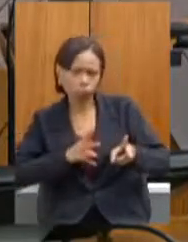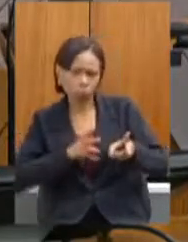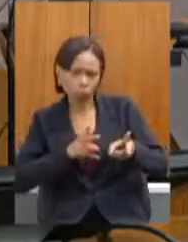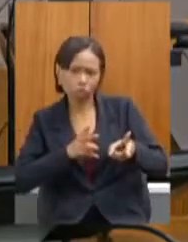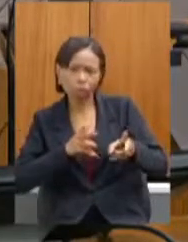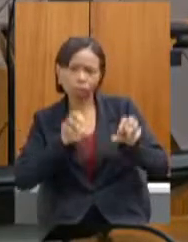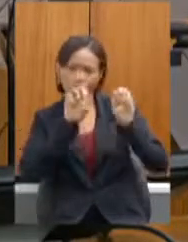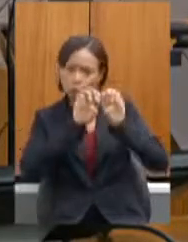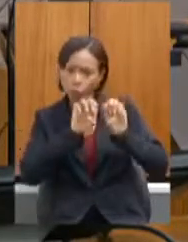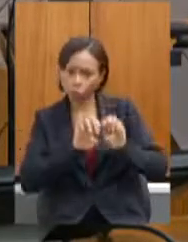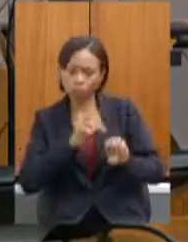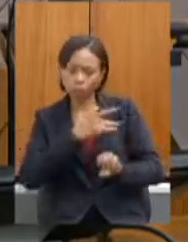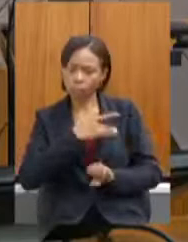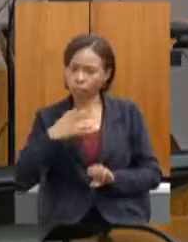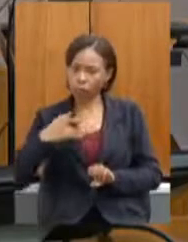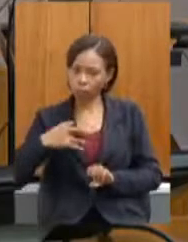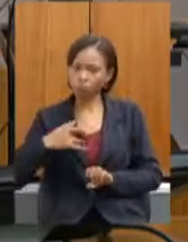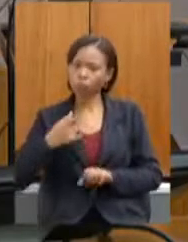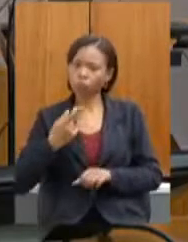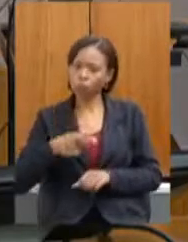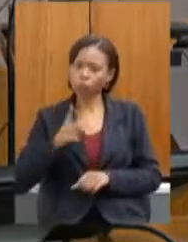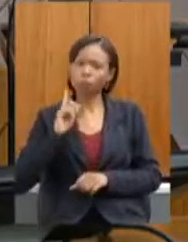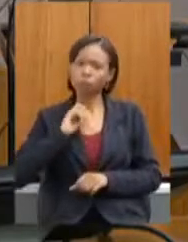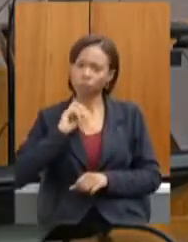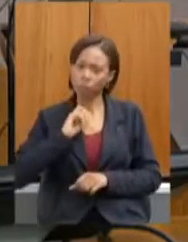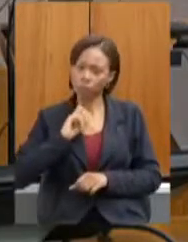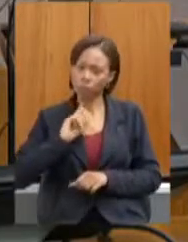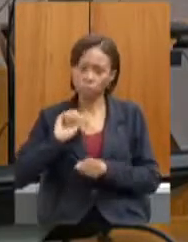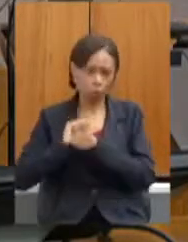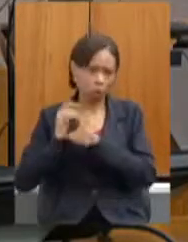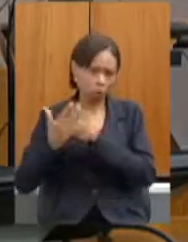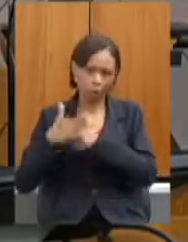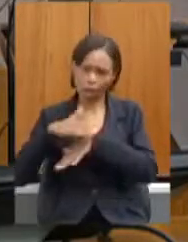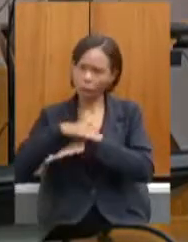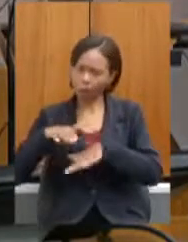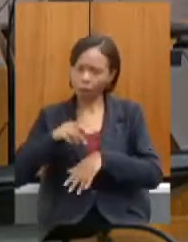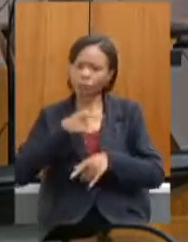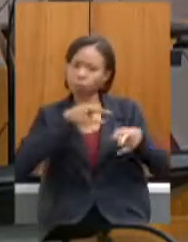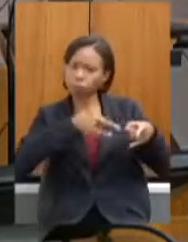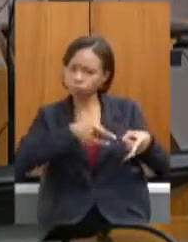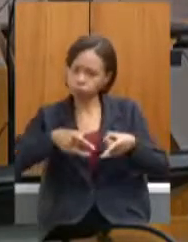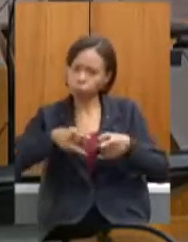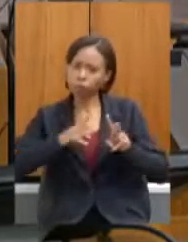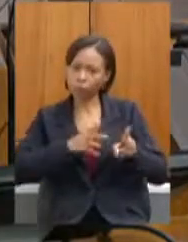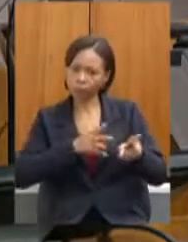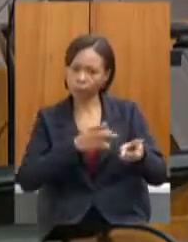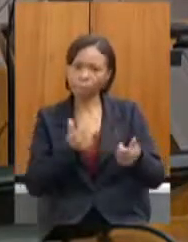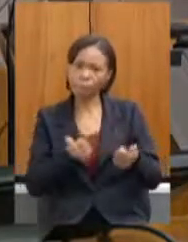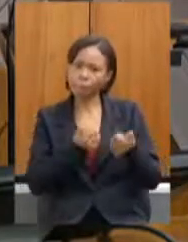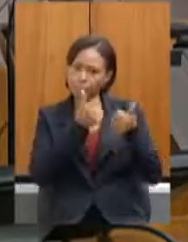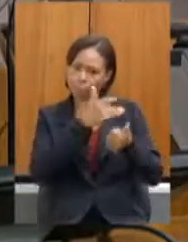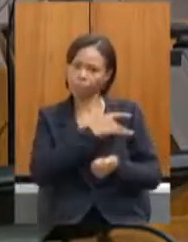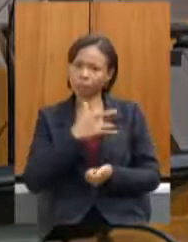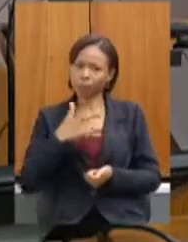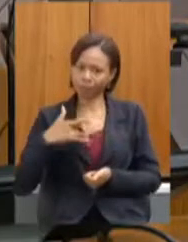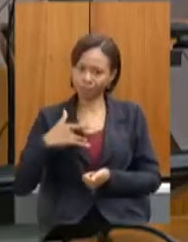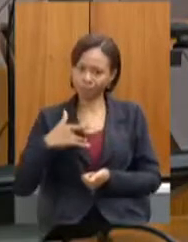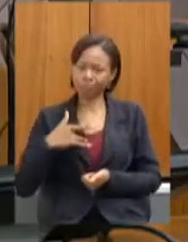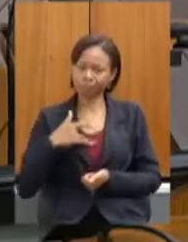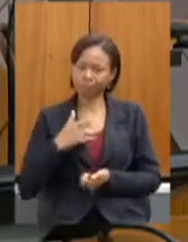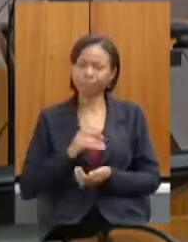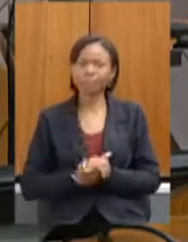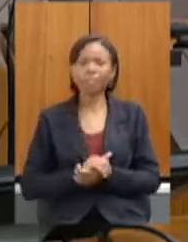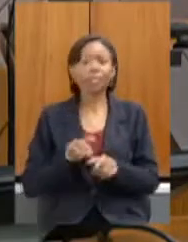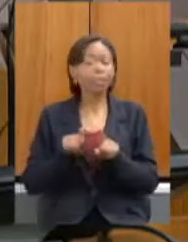no estado mesmo posta anemia melhorando aí o atendimento à saúde dos mineiros um outro ponto importante a gente teve